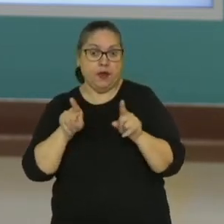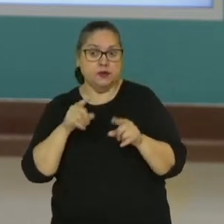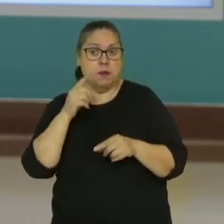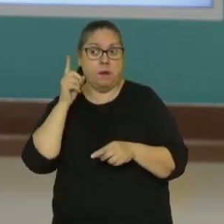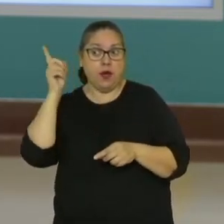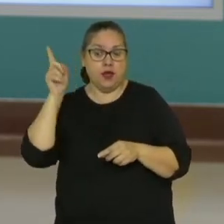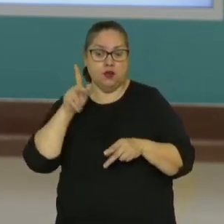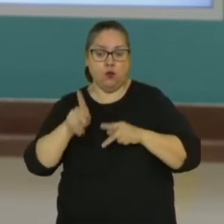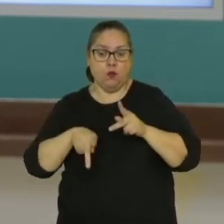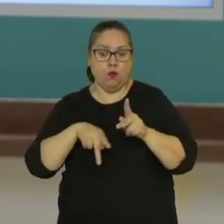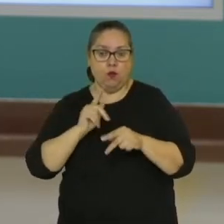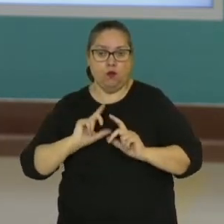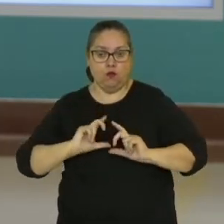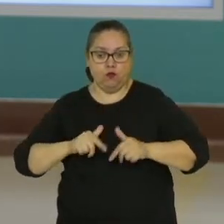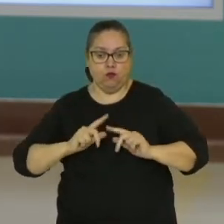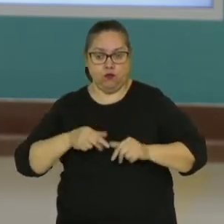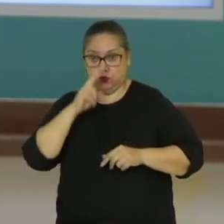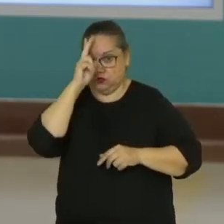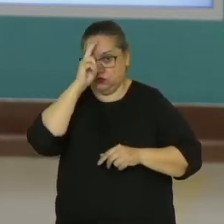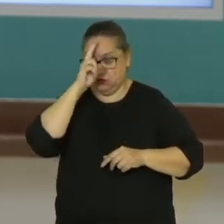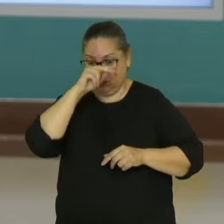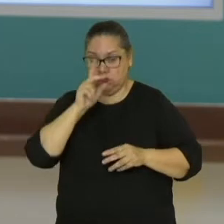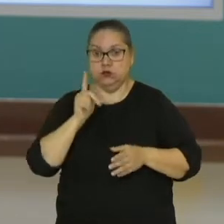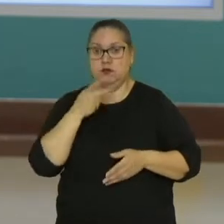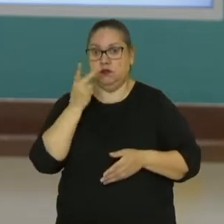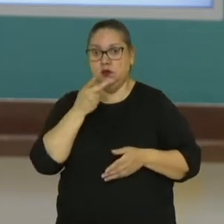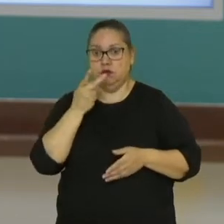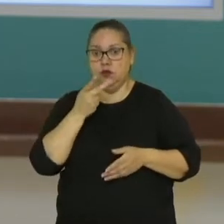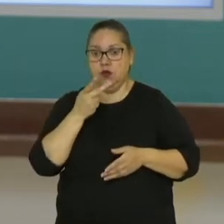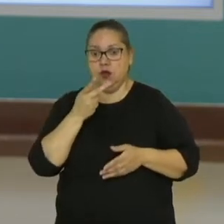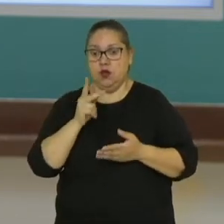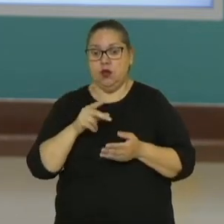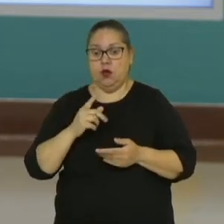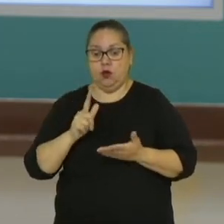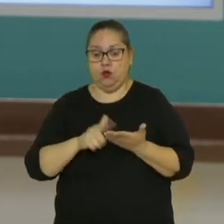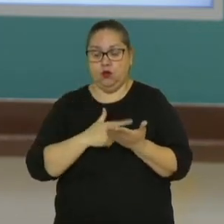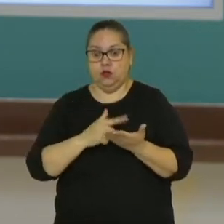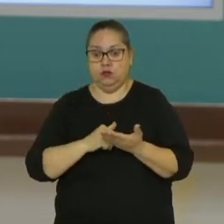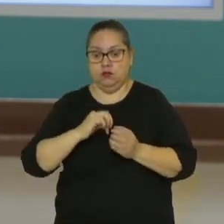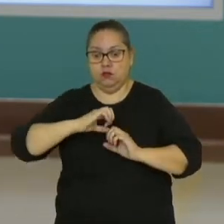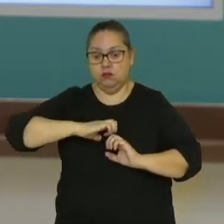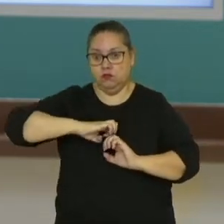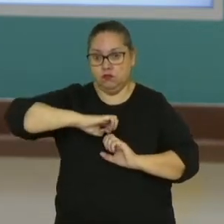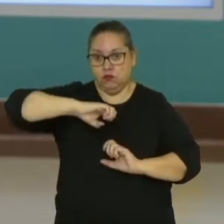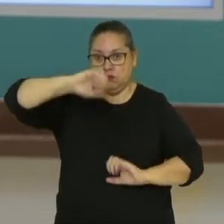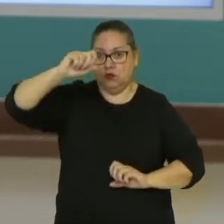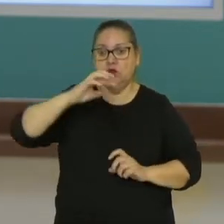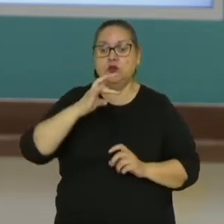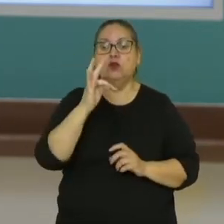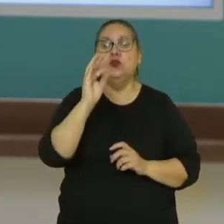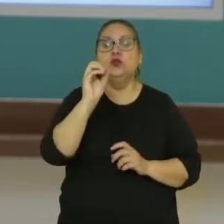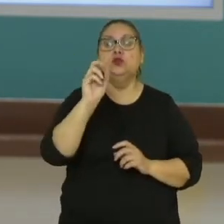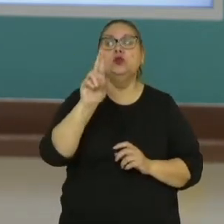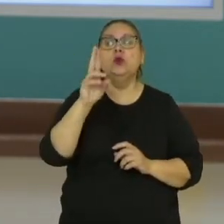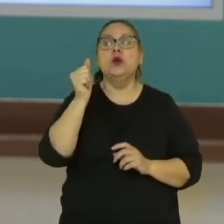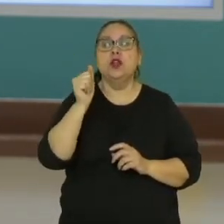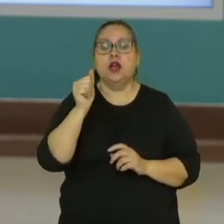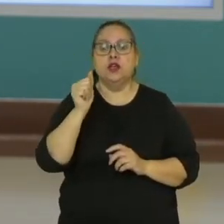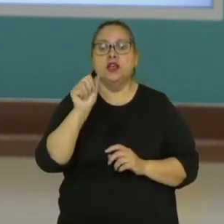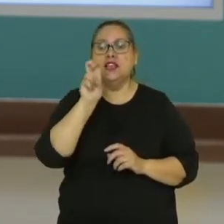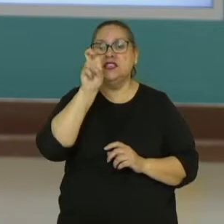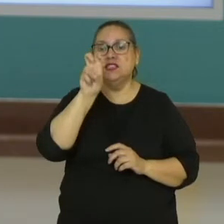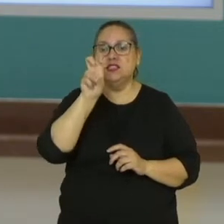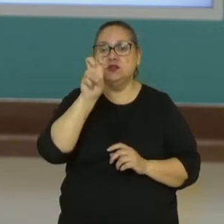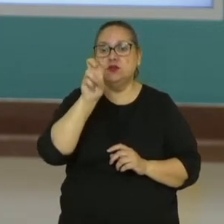o povo hebreu, o povo histórico que nós estamos falando, o livro sagrado deles é o Torá, onde tem os 5 livros